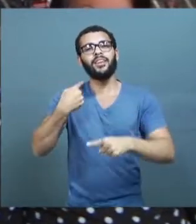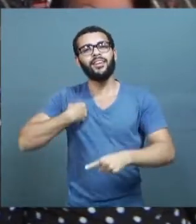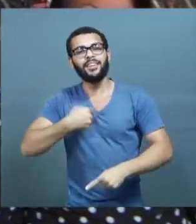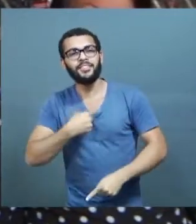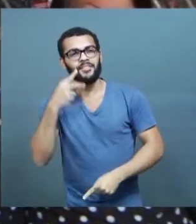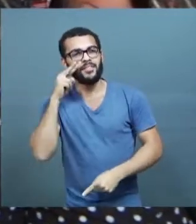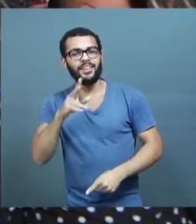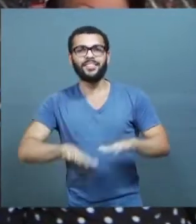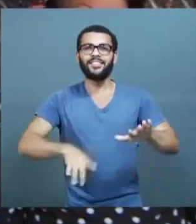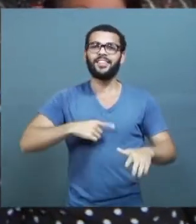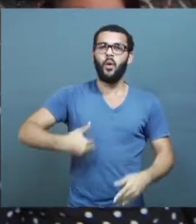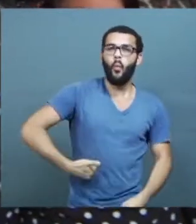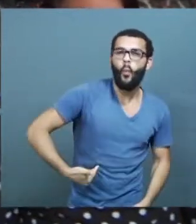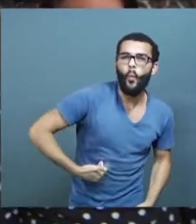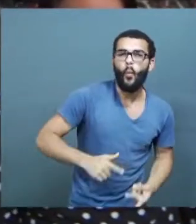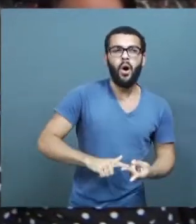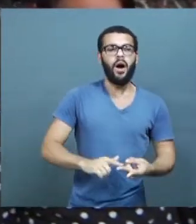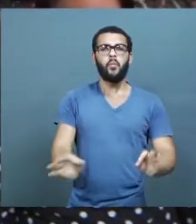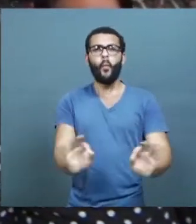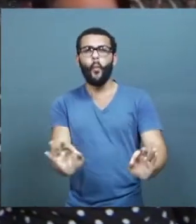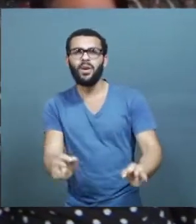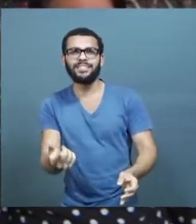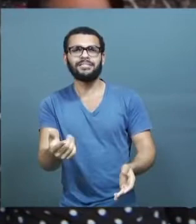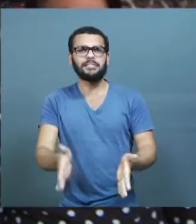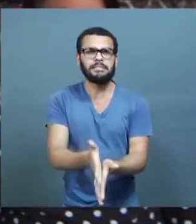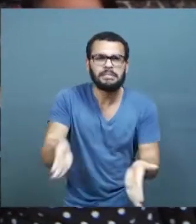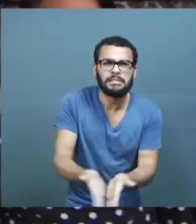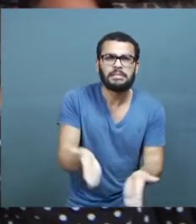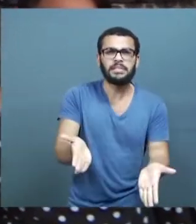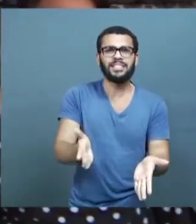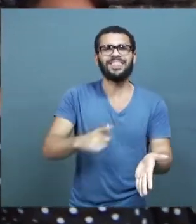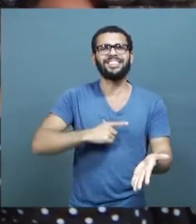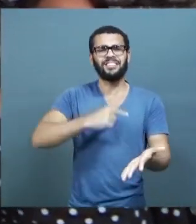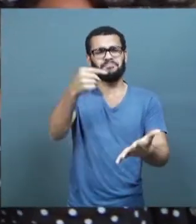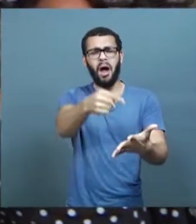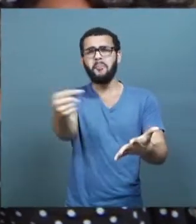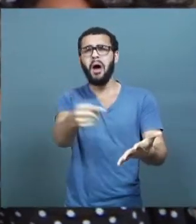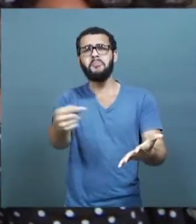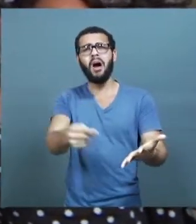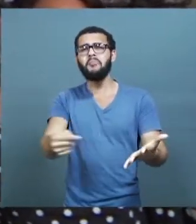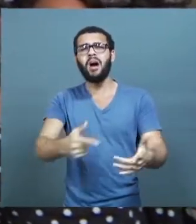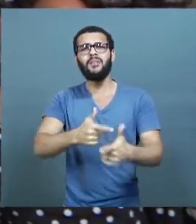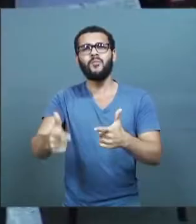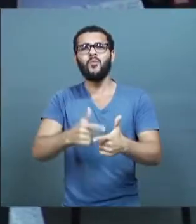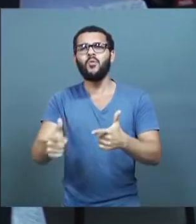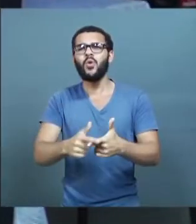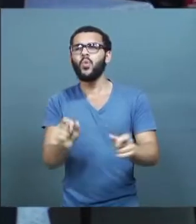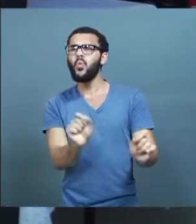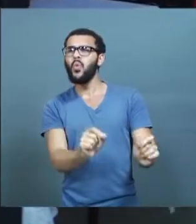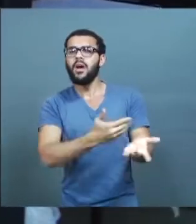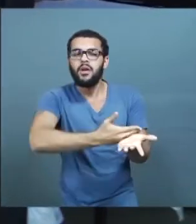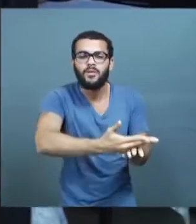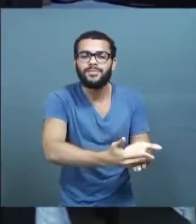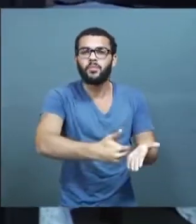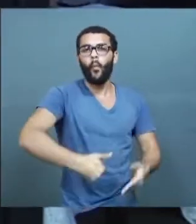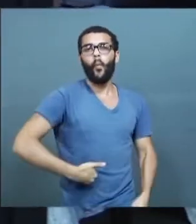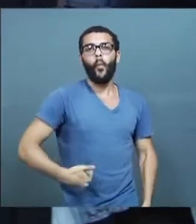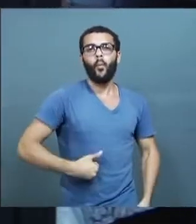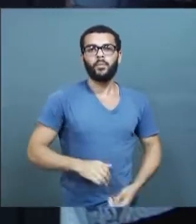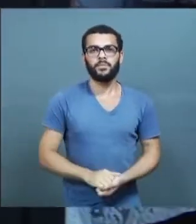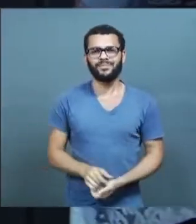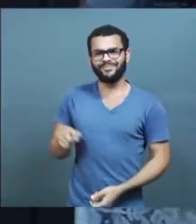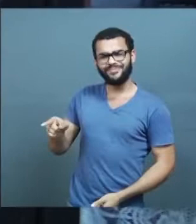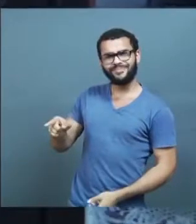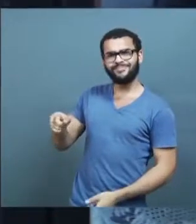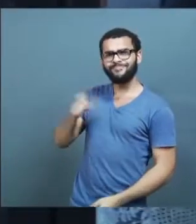da miséria, muitos outros problemas, né, ocasionam cuja causa está na fome. O eletrodoméstico não é